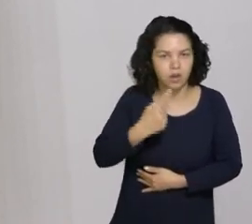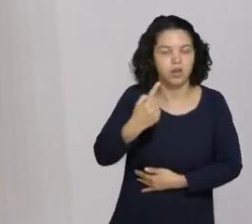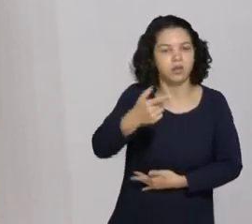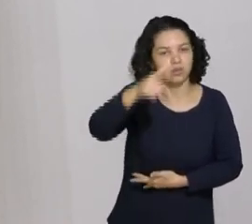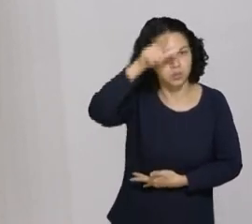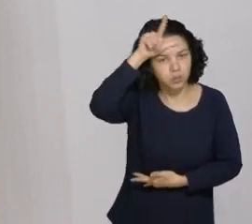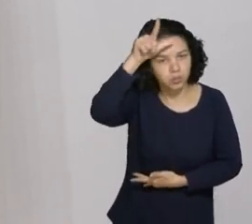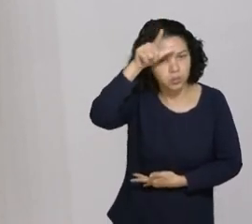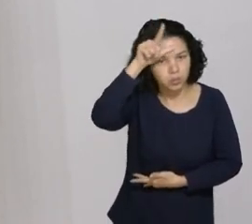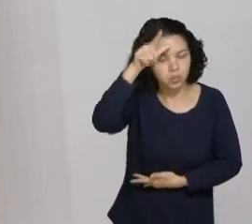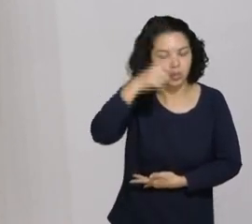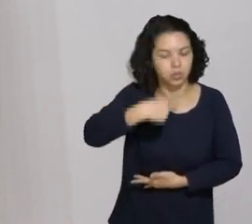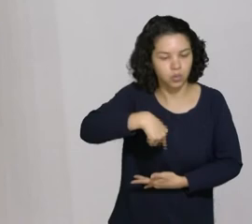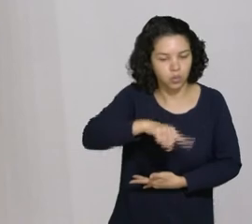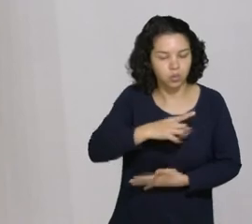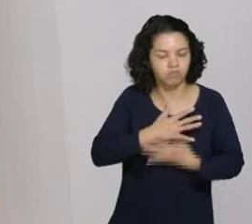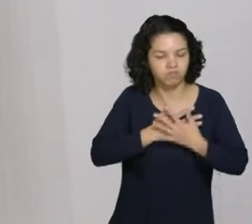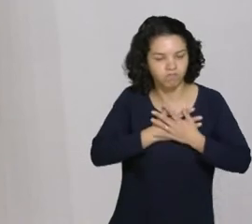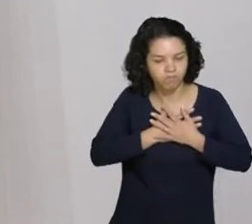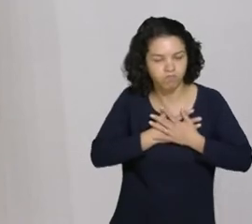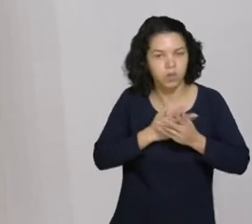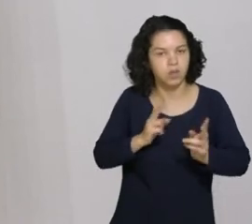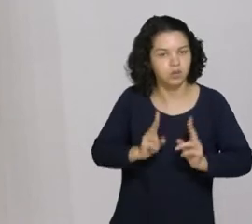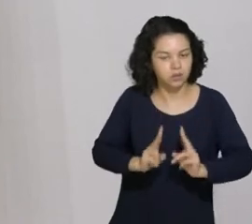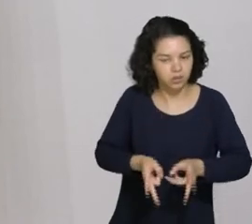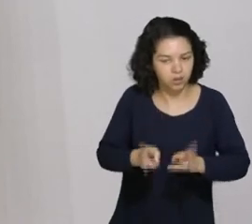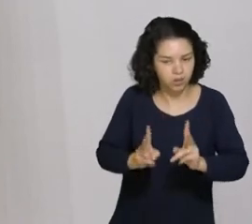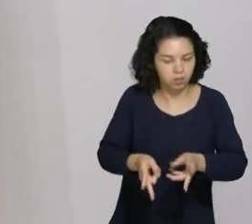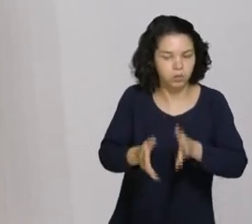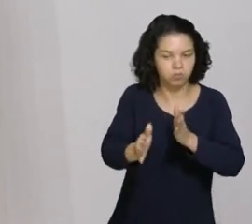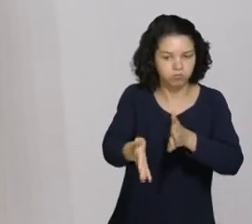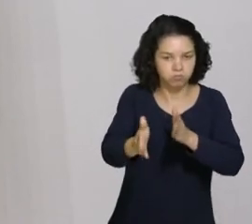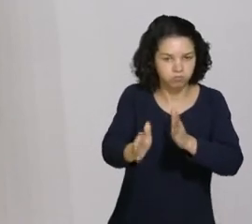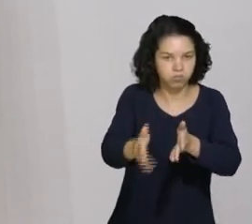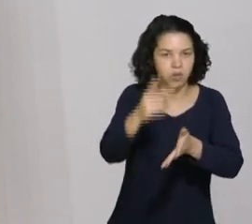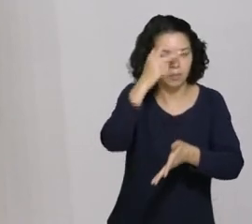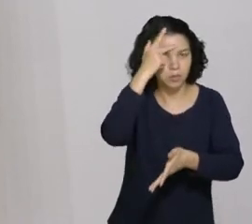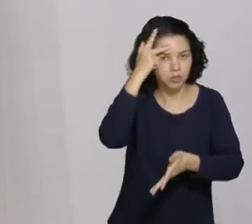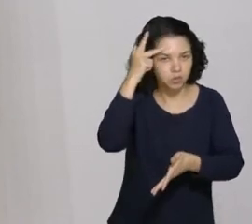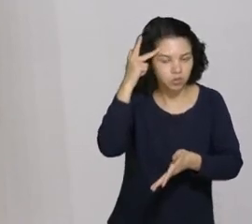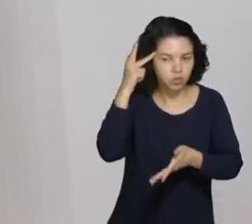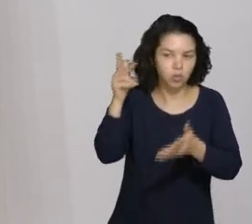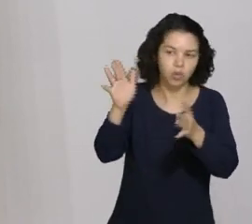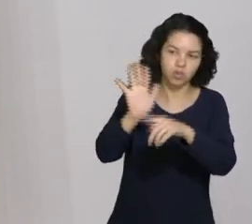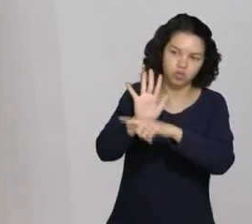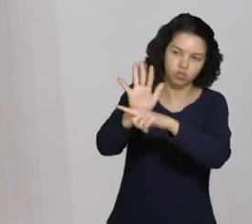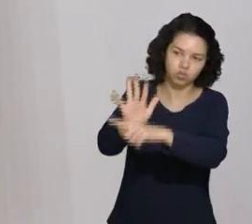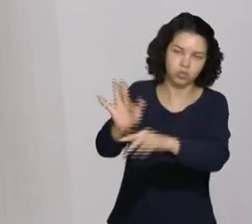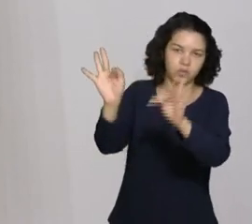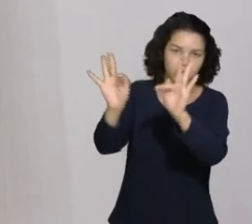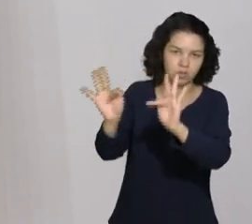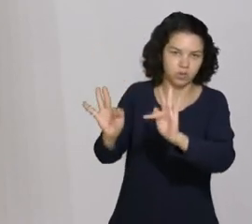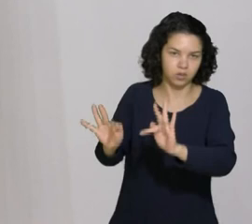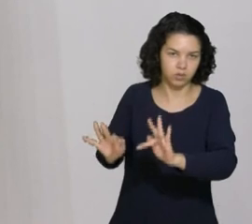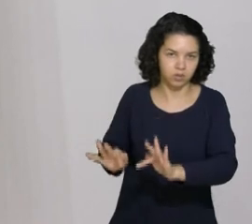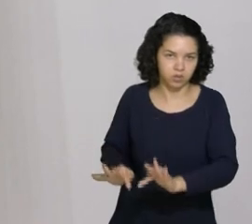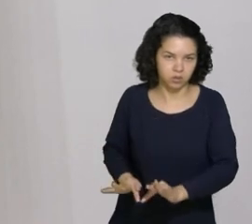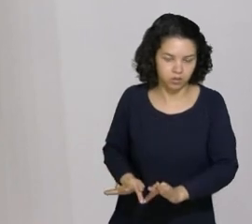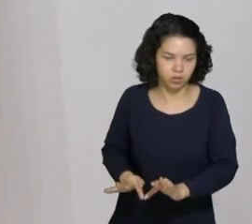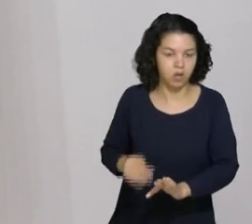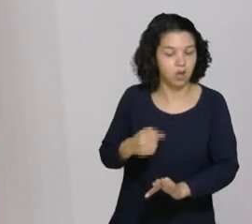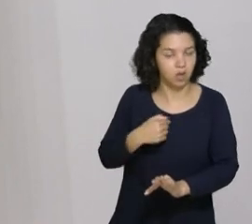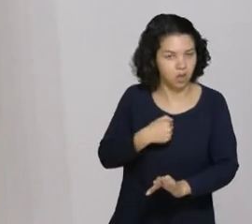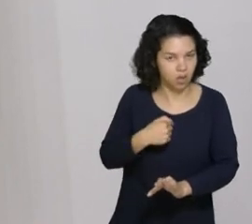a gente vai continuar sempre nesse ritmo para que as pessoas possam ser feliz sem ter o lema quando o que o teu